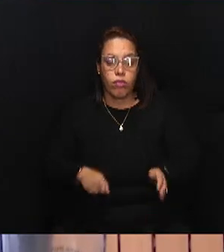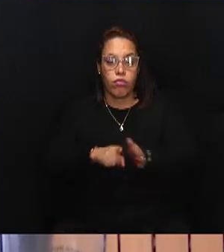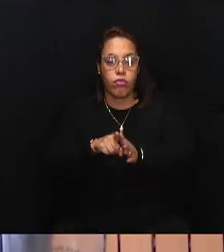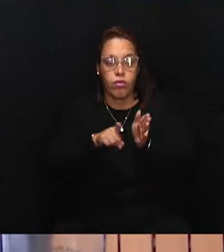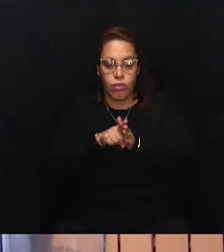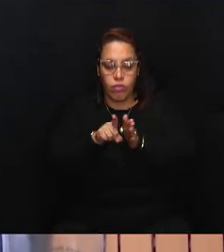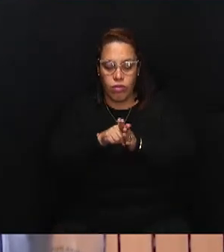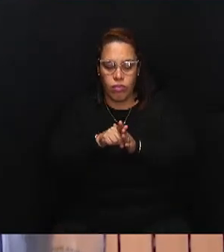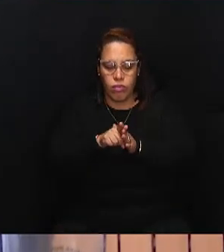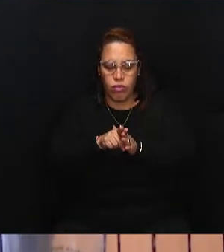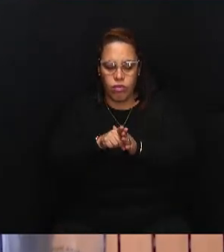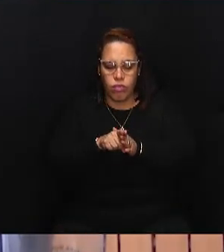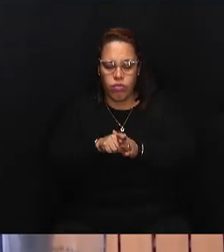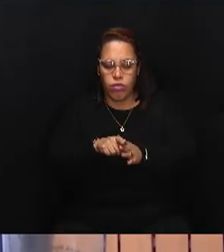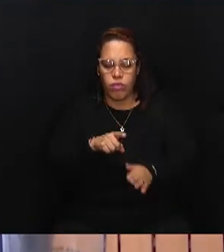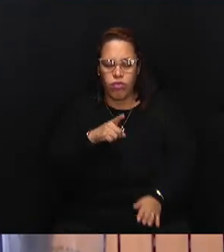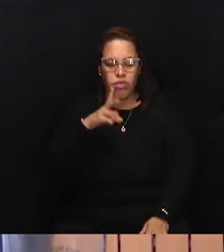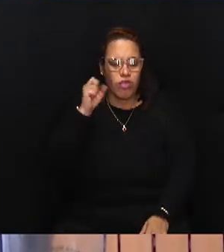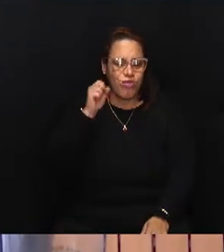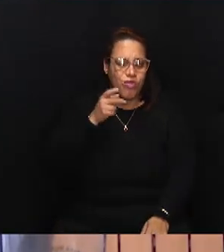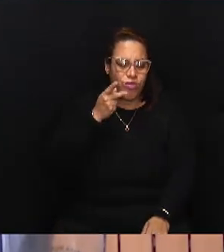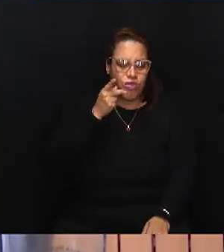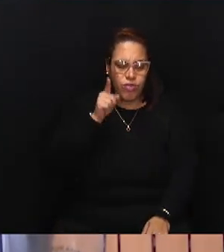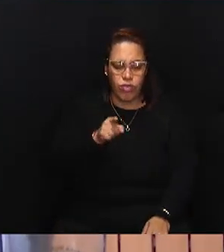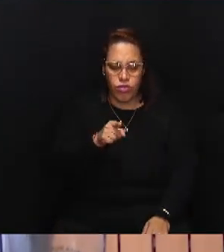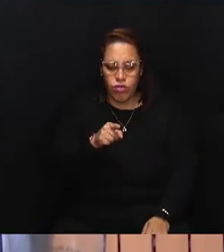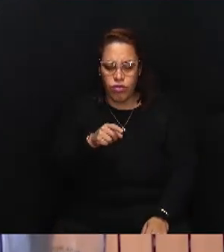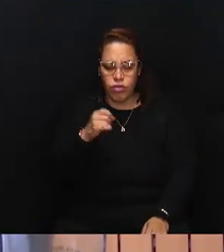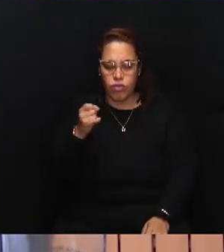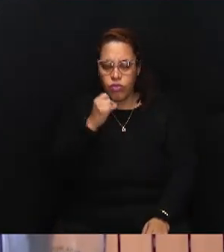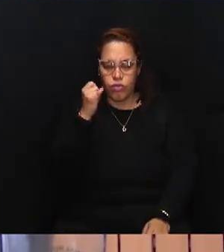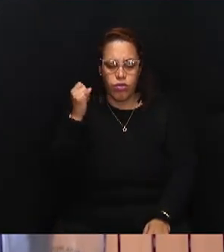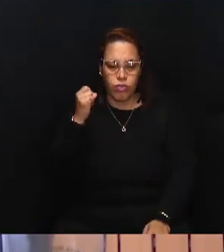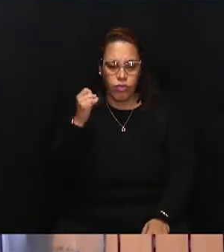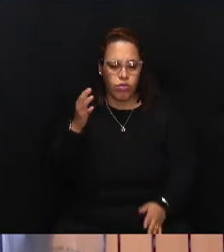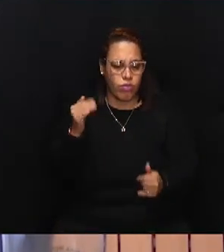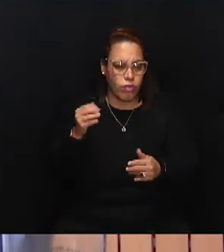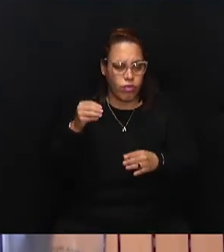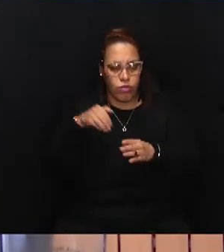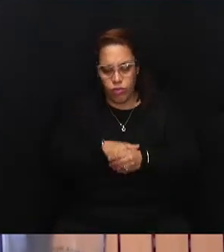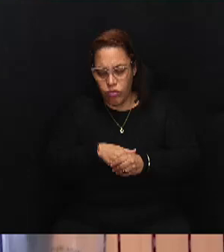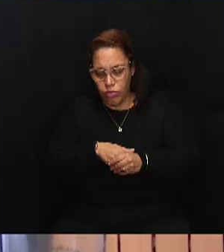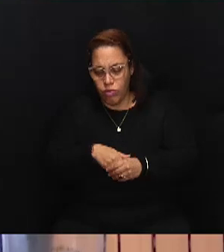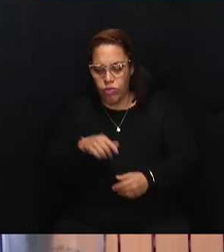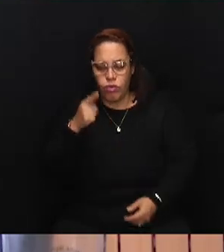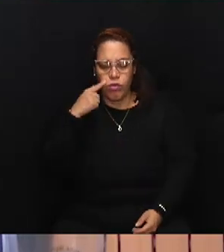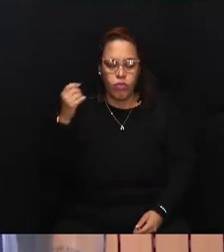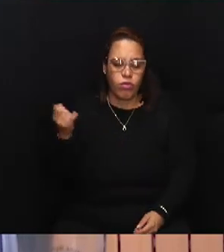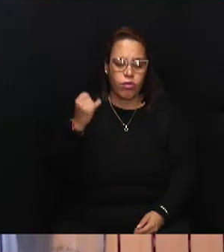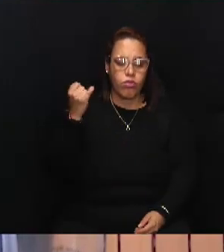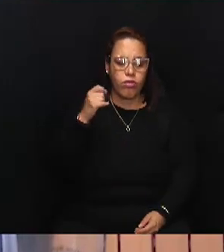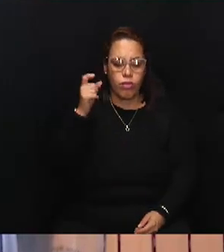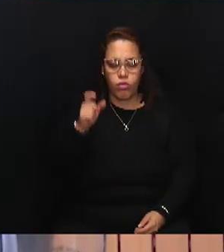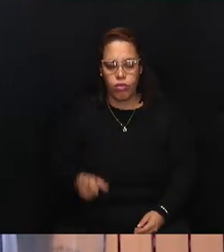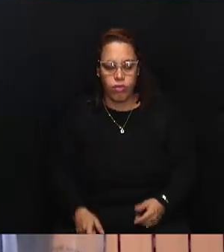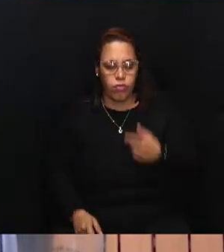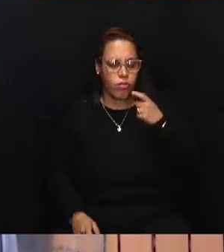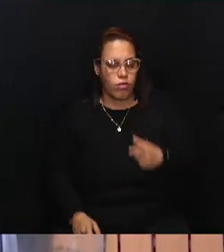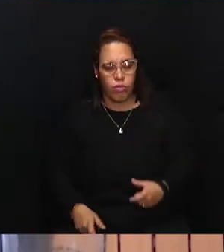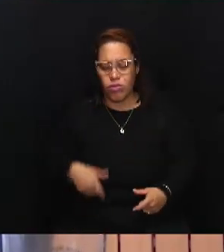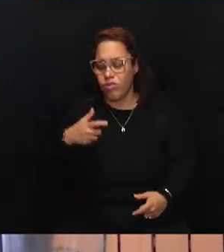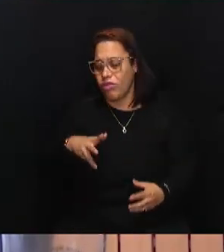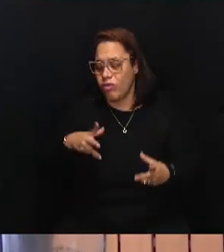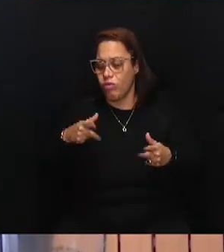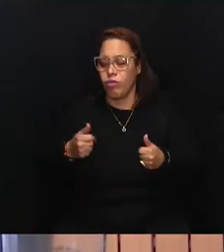isso. Falei assim, eu ouvi você falar da importância do jovem votar, eu vi a importância disso, você falou muito